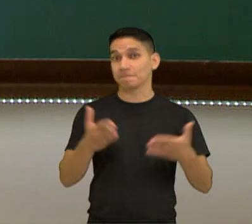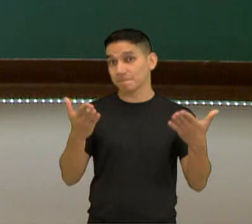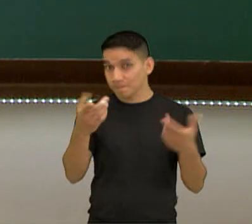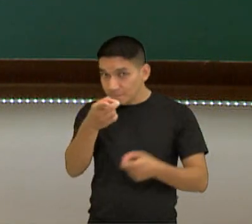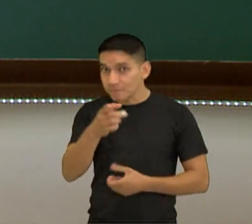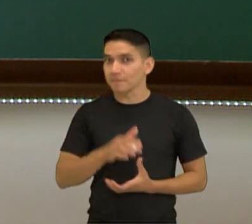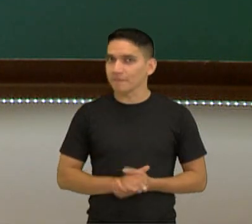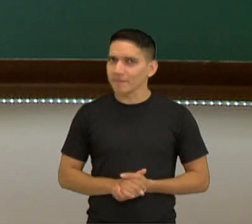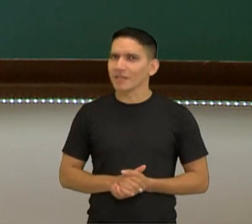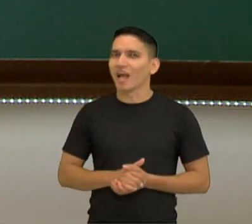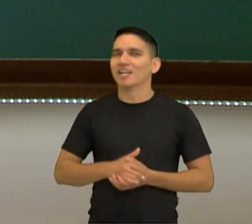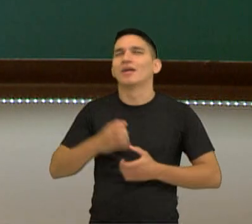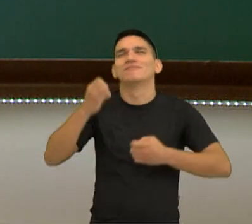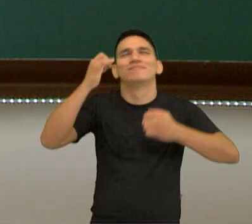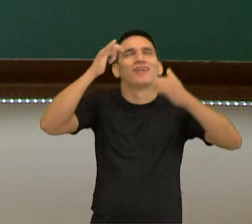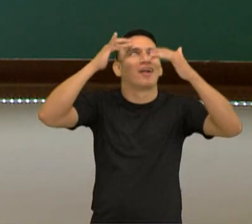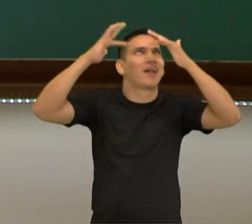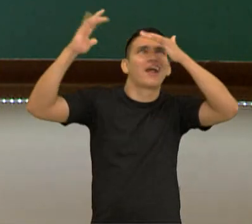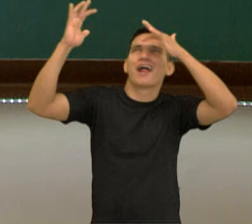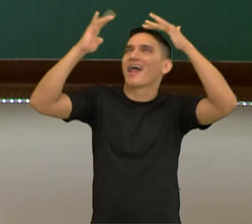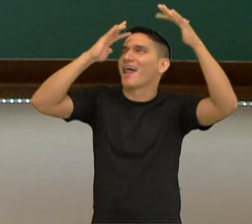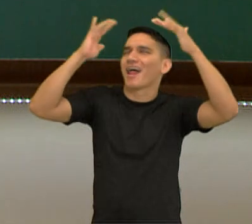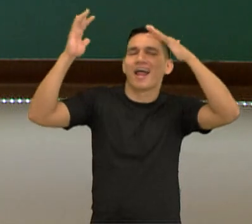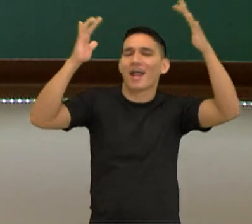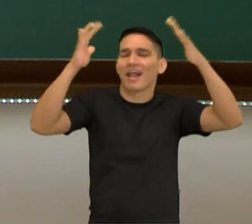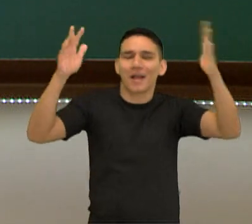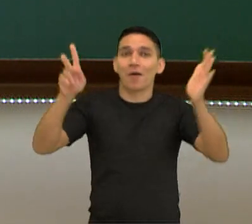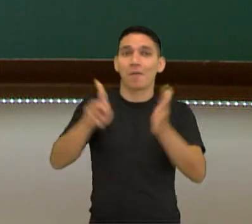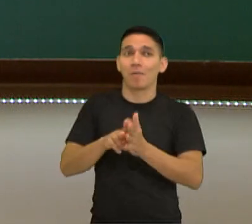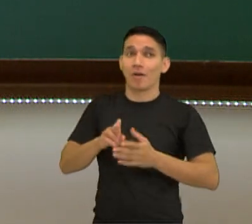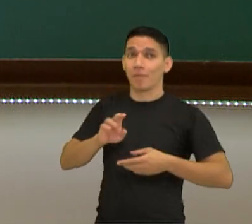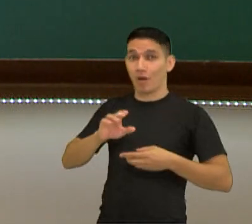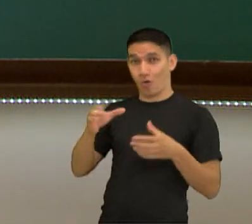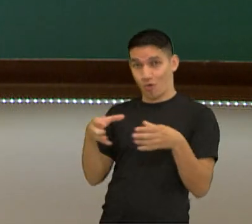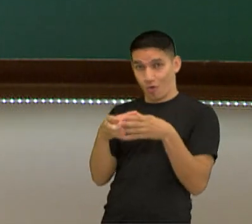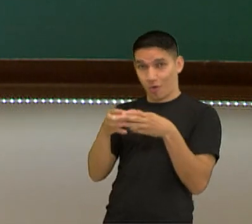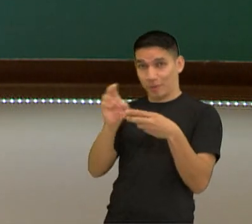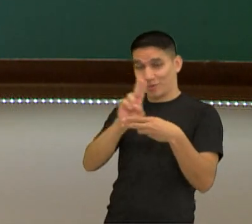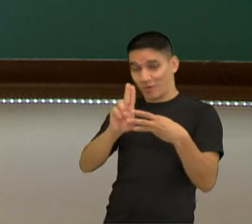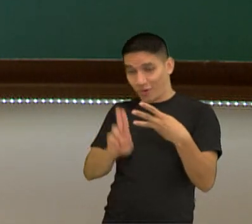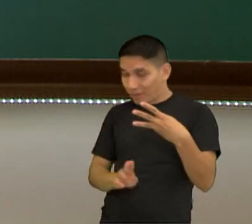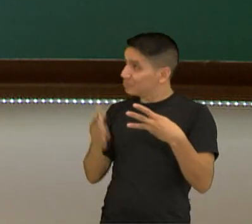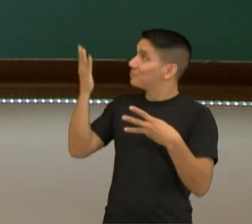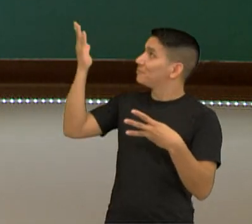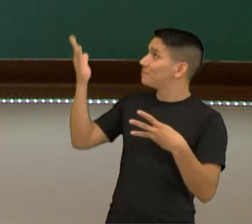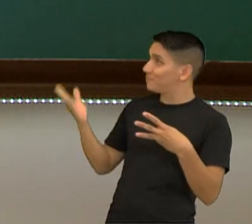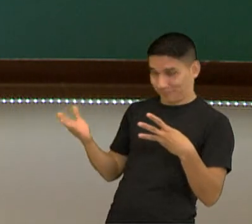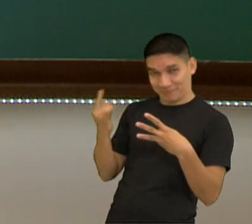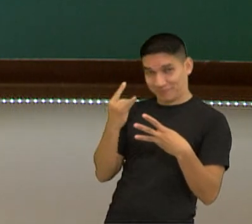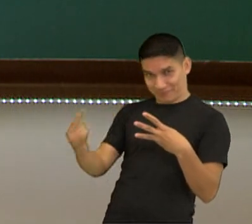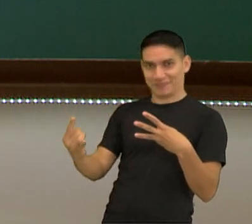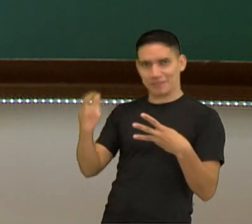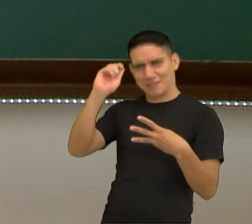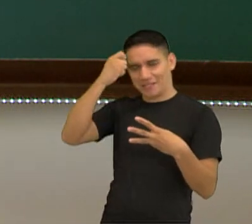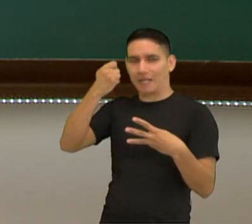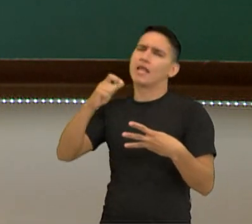E aí, galera, viajou pelo mundo da Marina Abramovic, do Grupo Desvio Coletivo, do Hélio Oiticica.